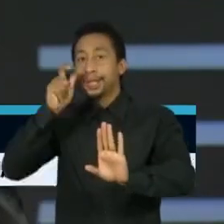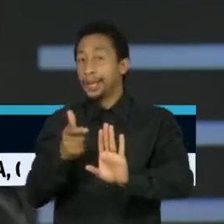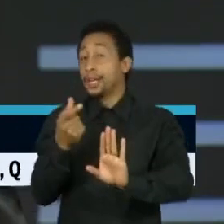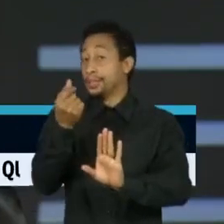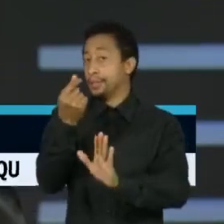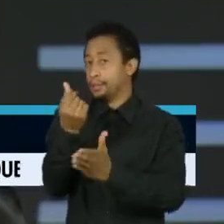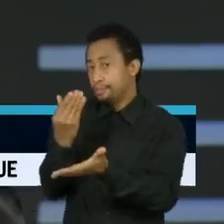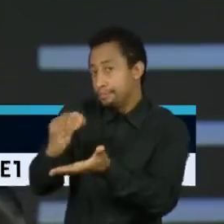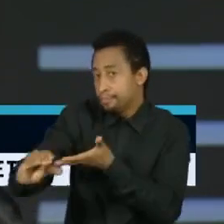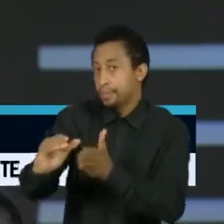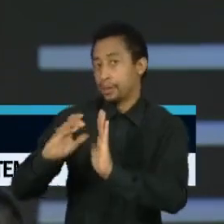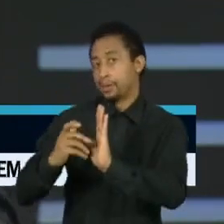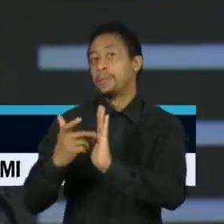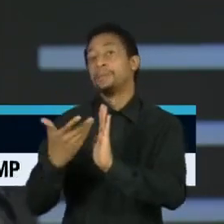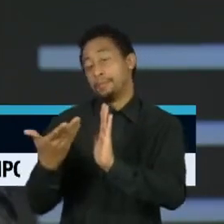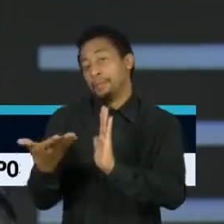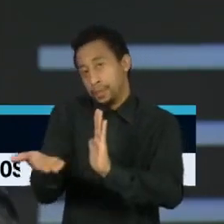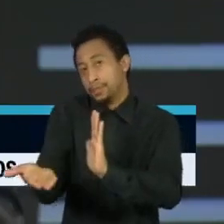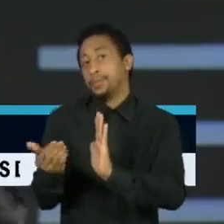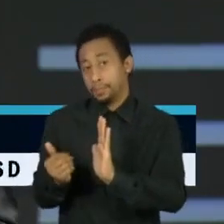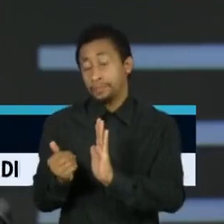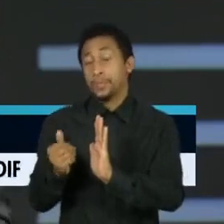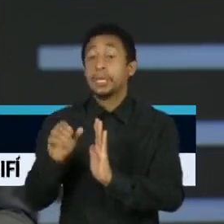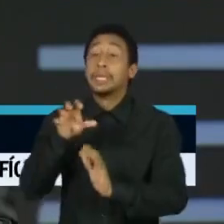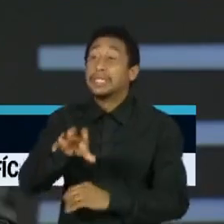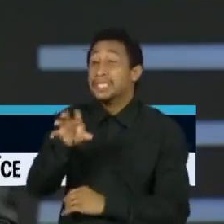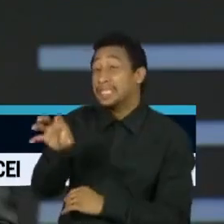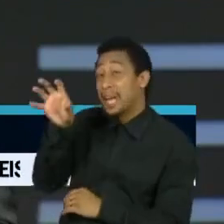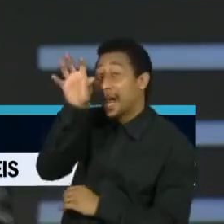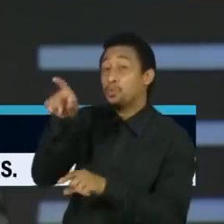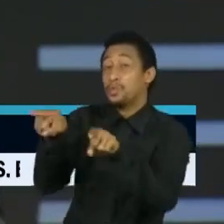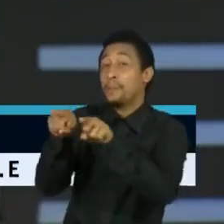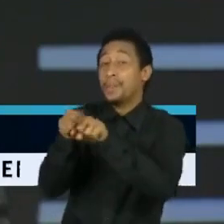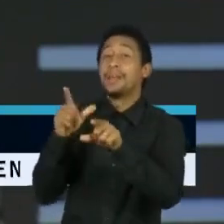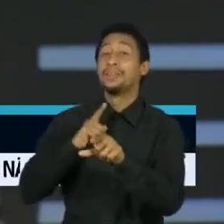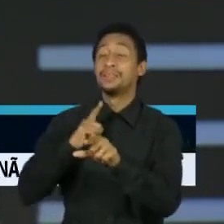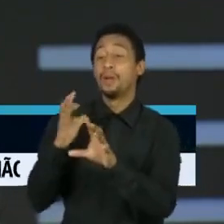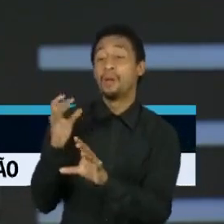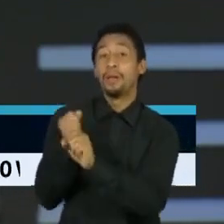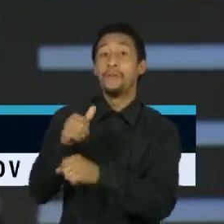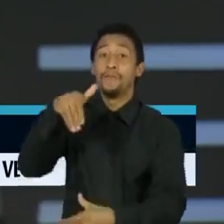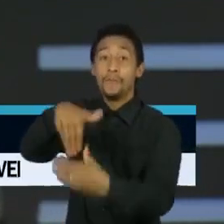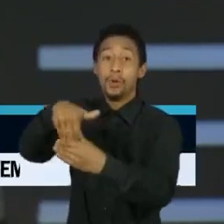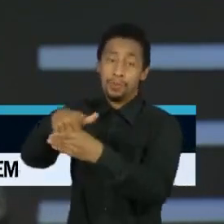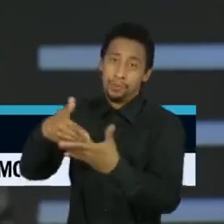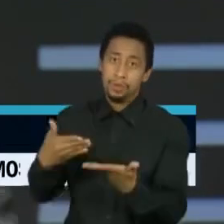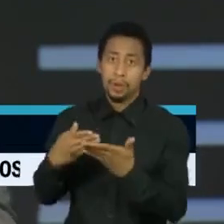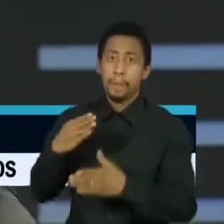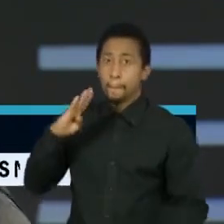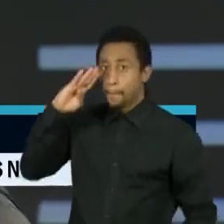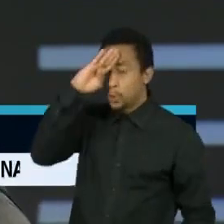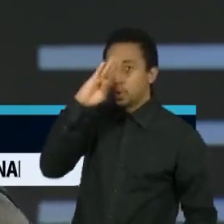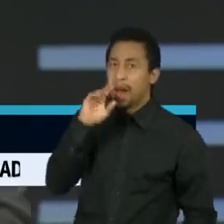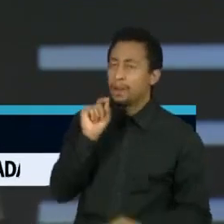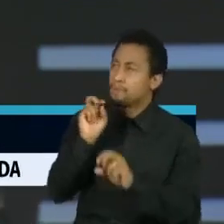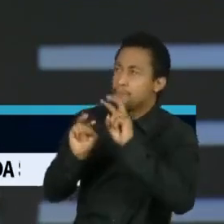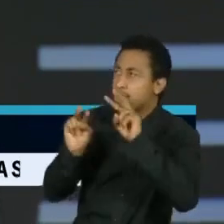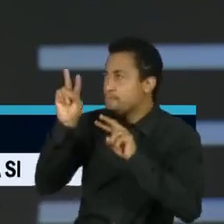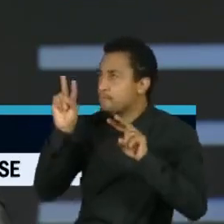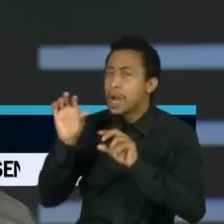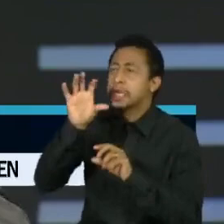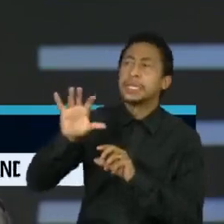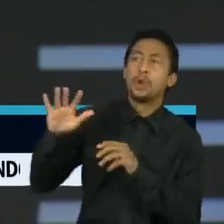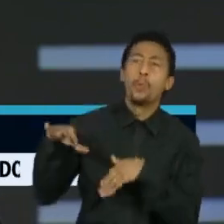de determinados do partido em determinados estados. Bolsonaro faz questão nos estados que ele acha que é chave para a eleição dele, de controlar o partido